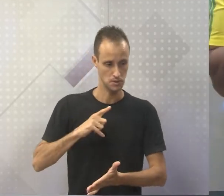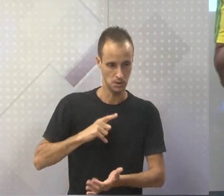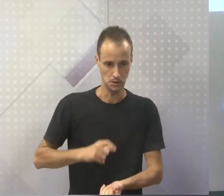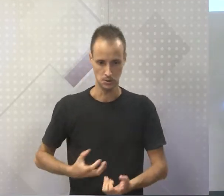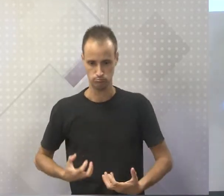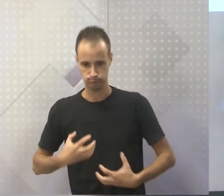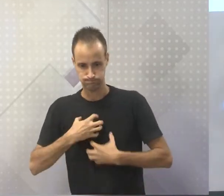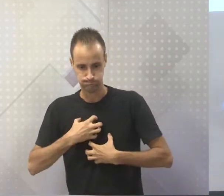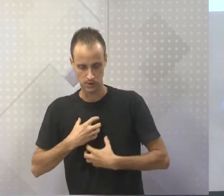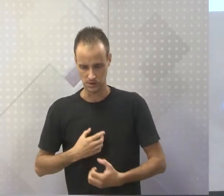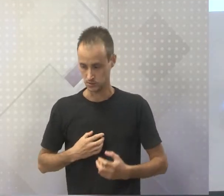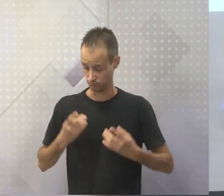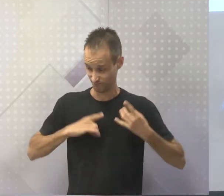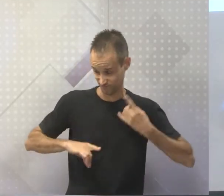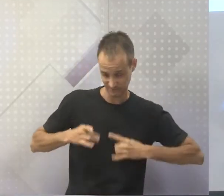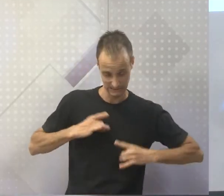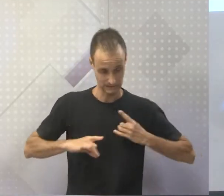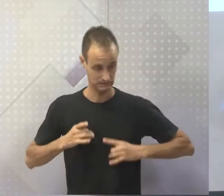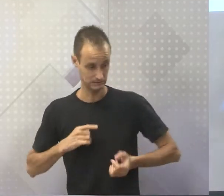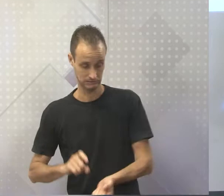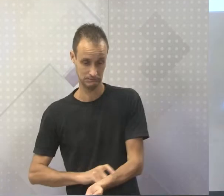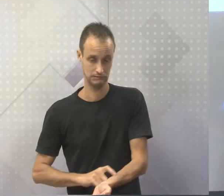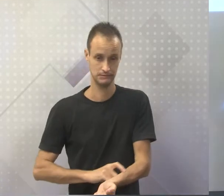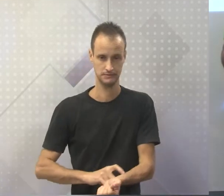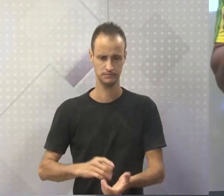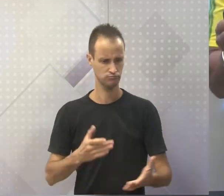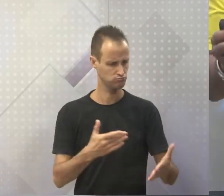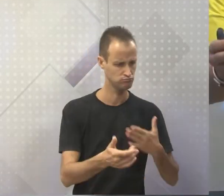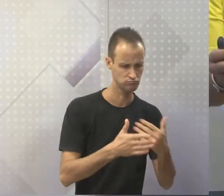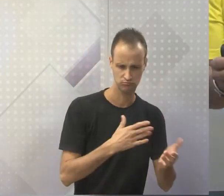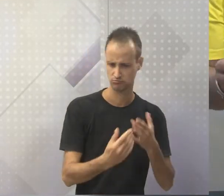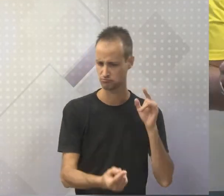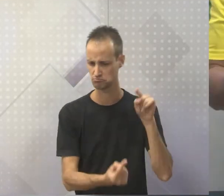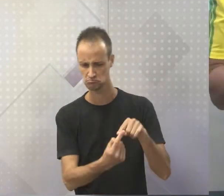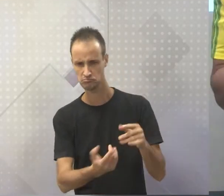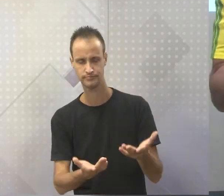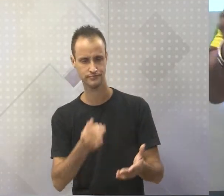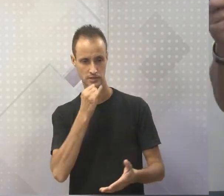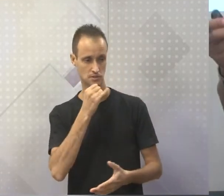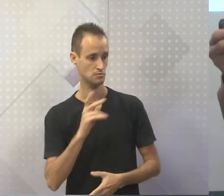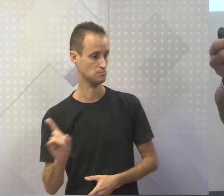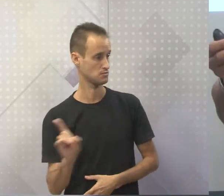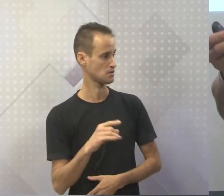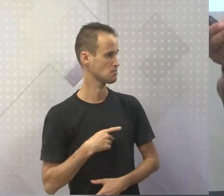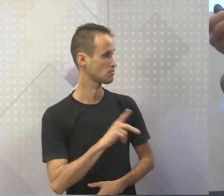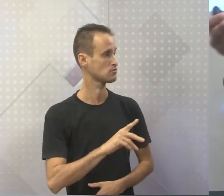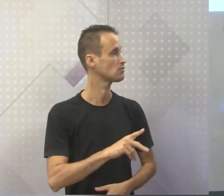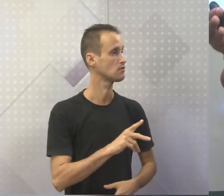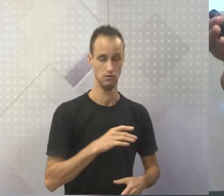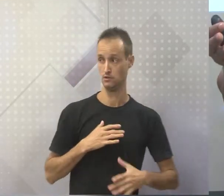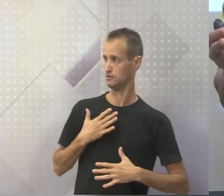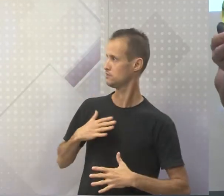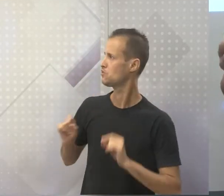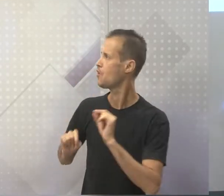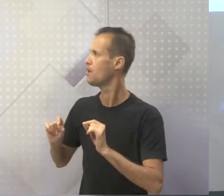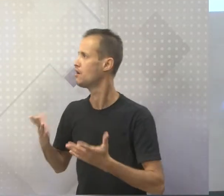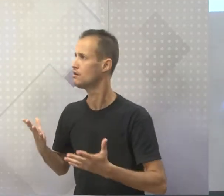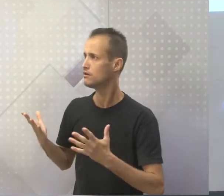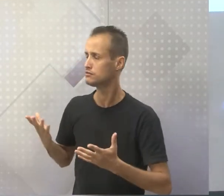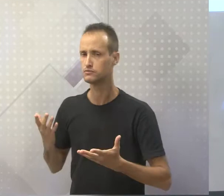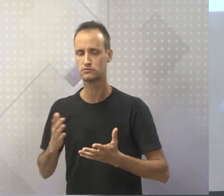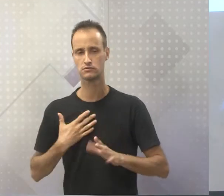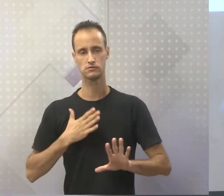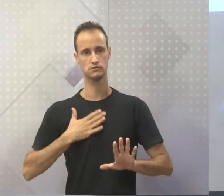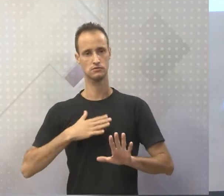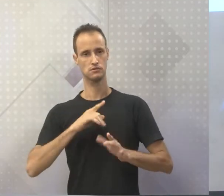fica estressado. Então se o cara chega e fala assim, professor, diga, estou nervoso, não é?